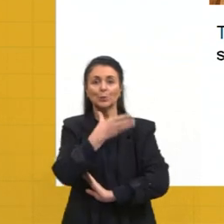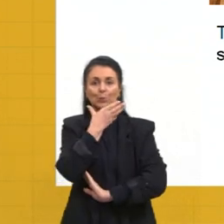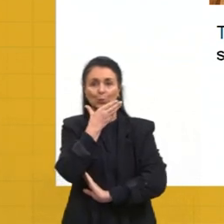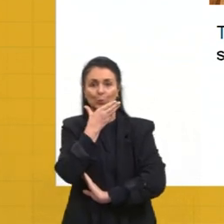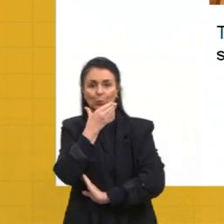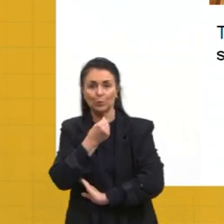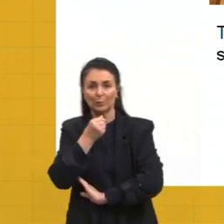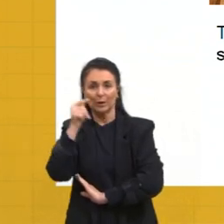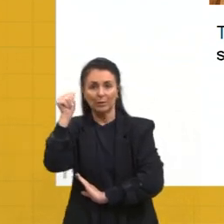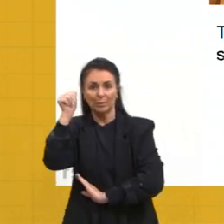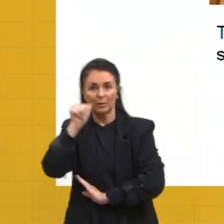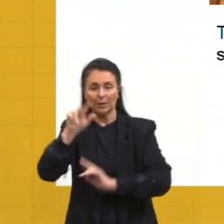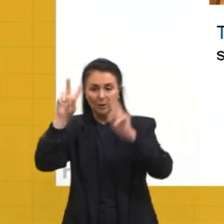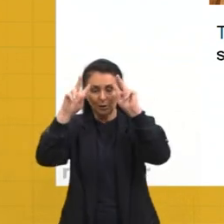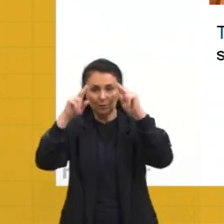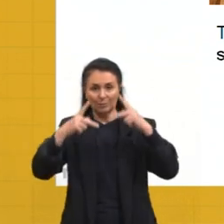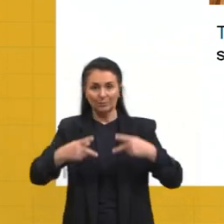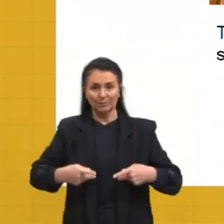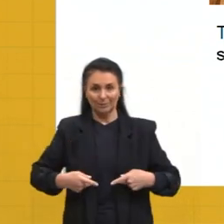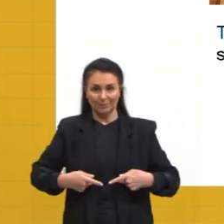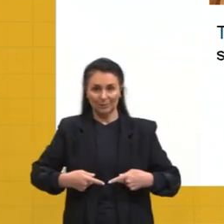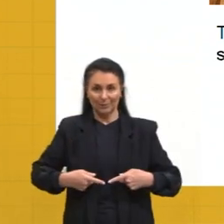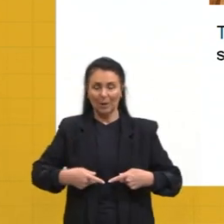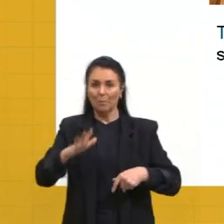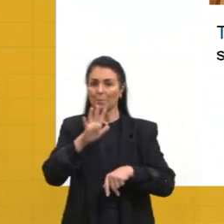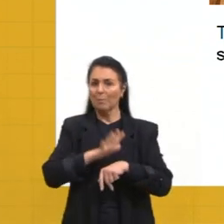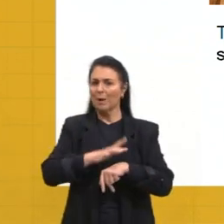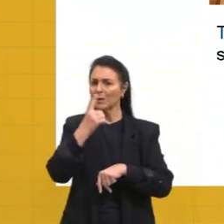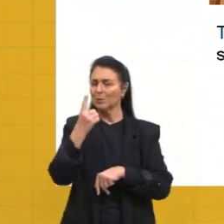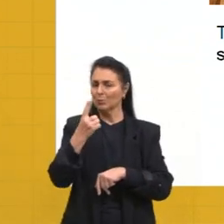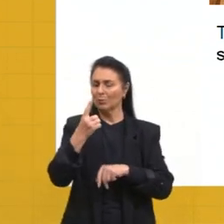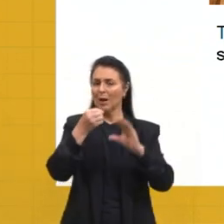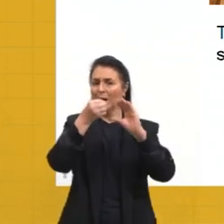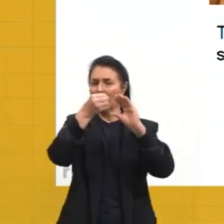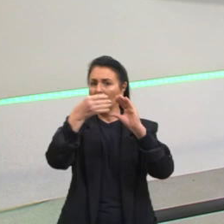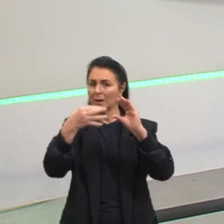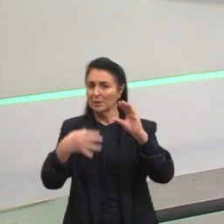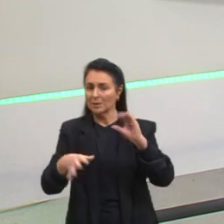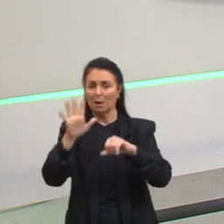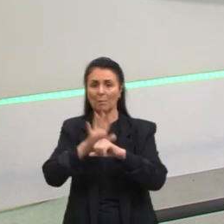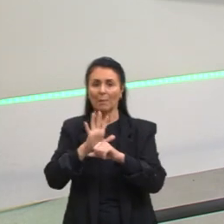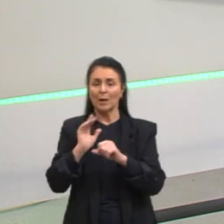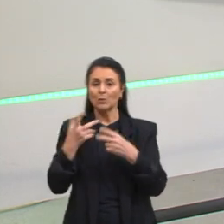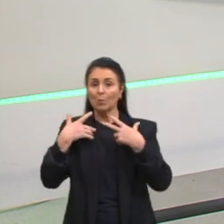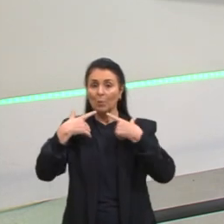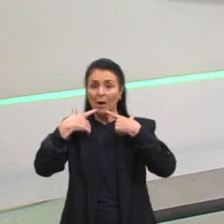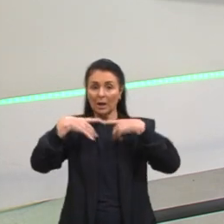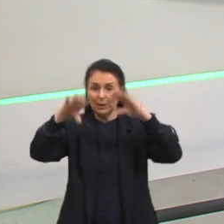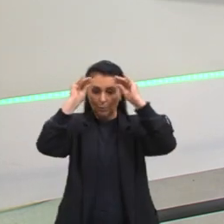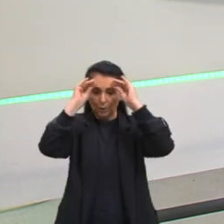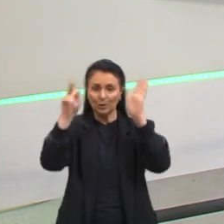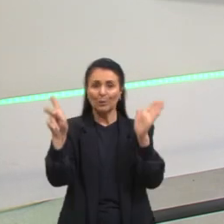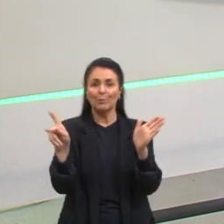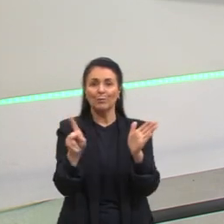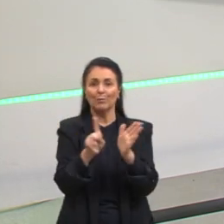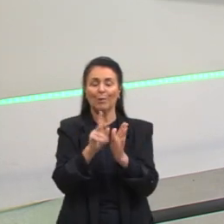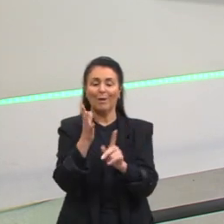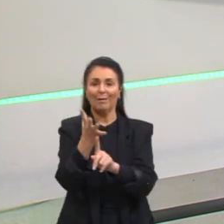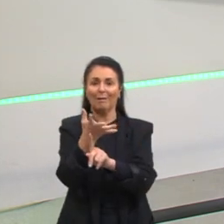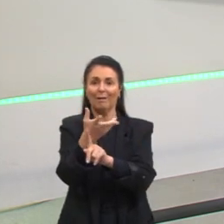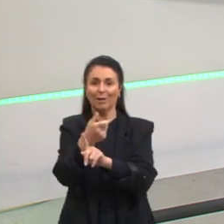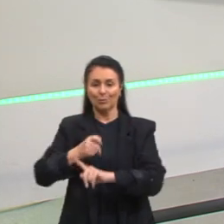nessa característica né mais um aspecto aqui mais uma linguagem da arte que a gente encontra né no povo do Egito